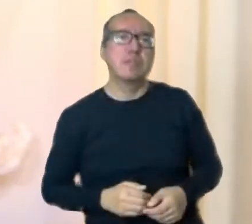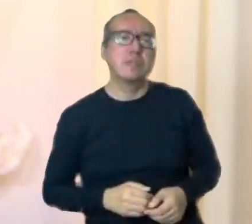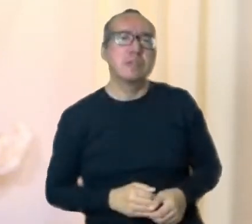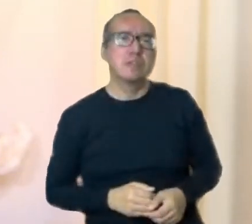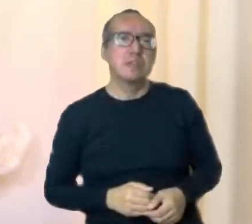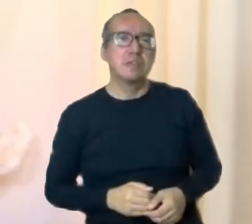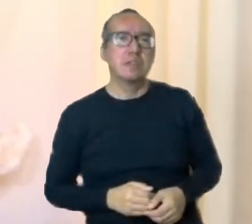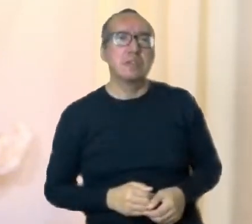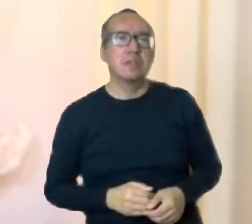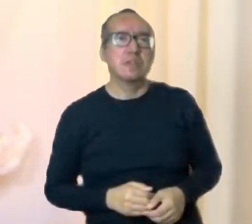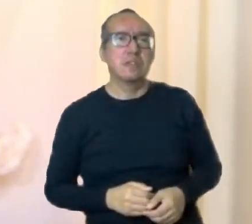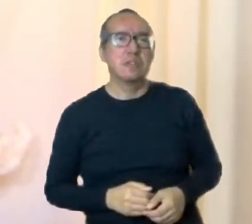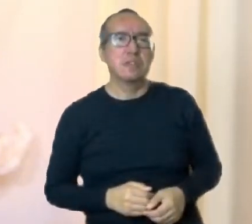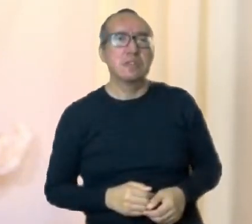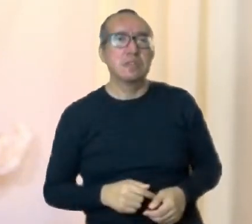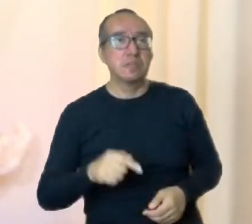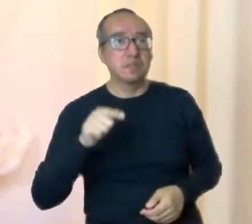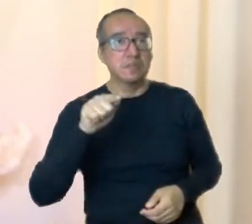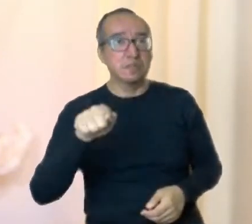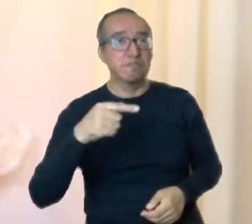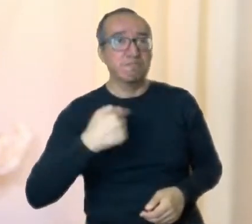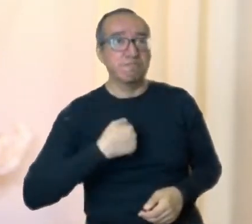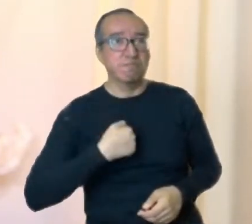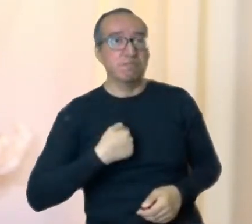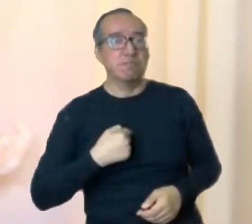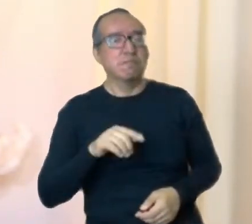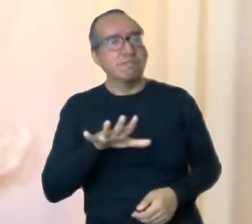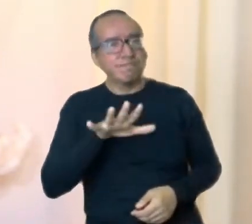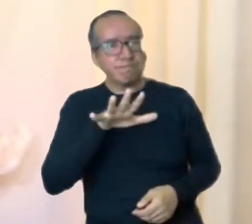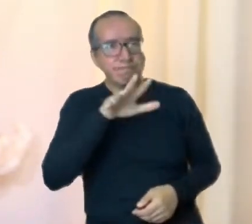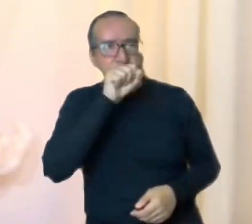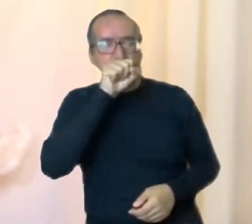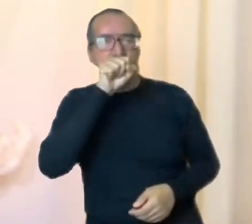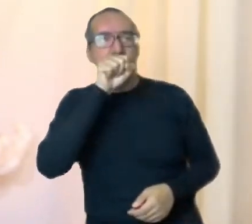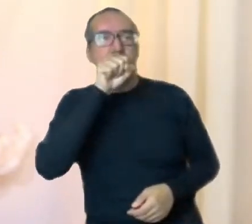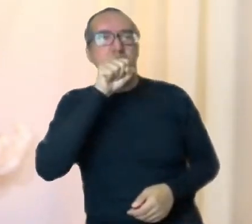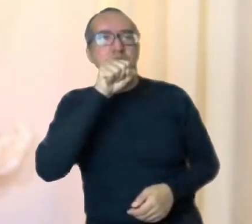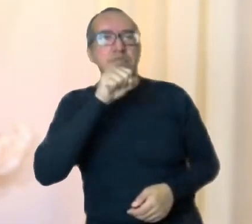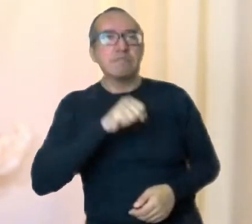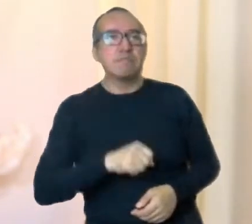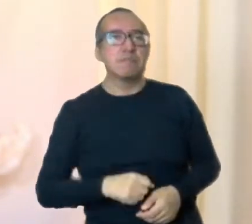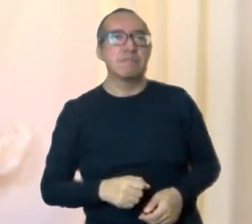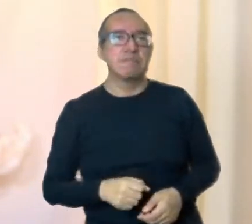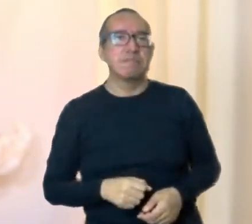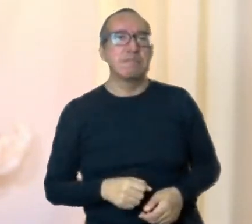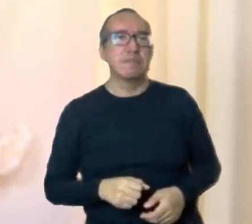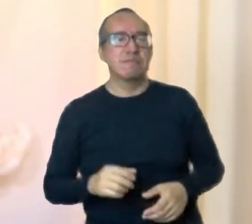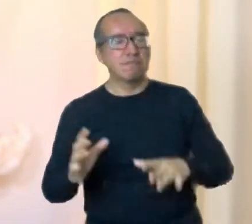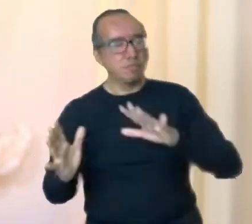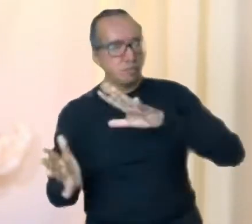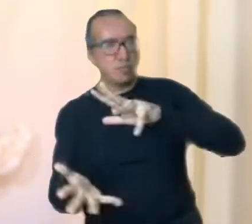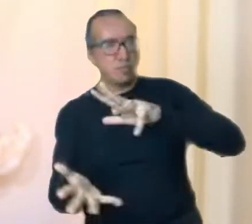nossos pulmões com o sopro de vida que Deus nos deu, uma pessoa morre de fome no mundo.